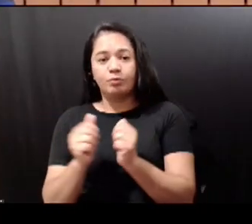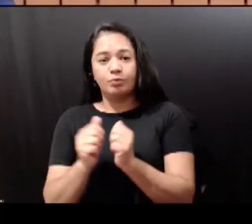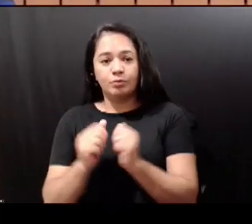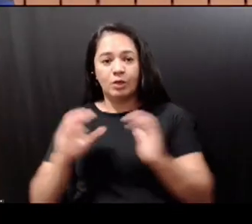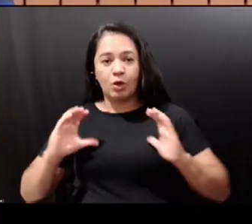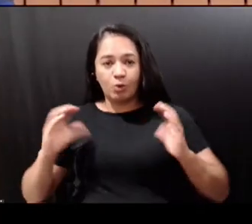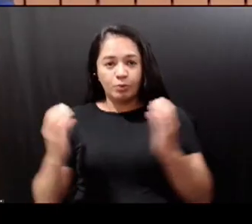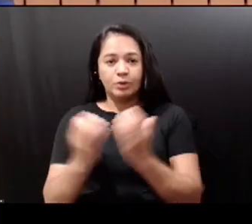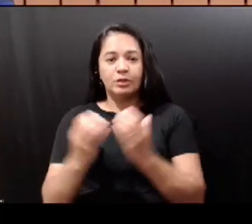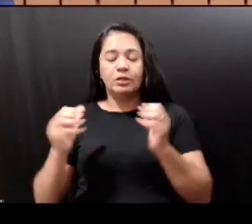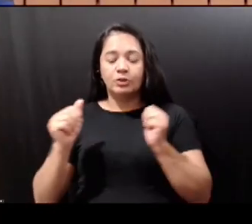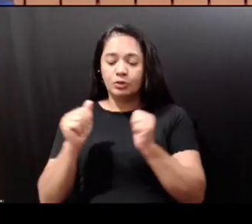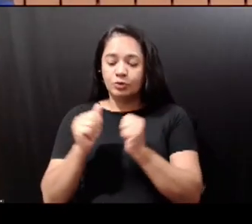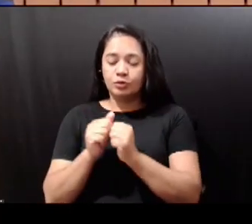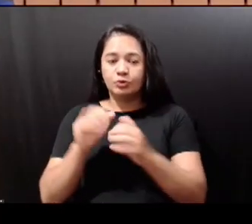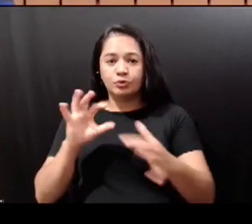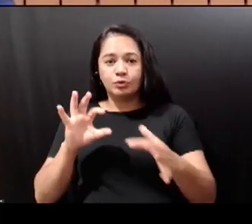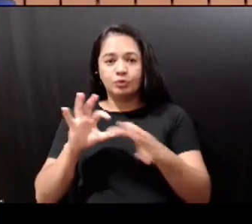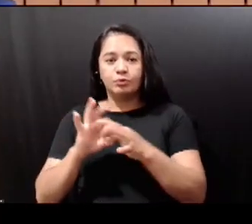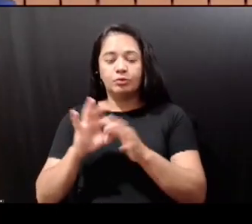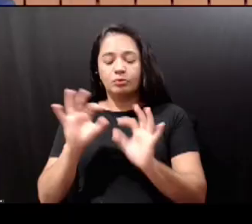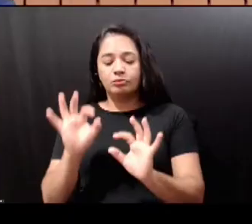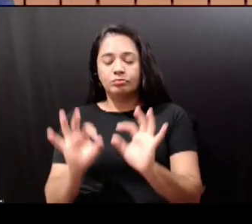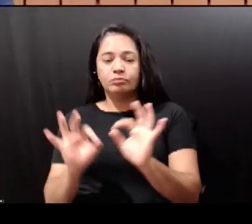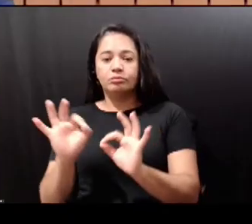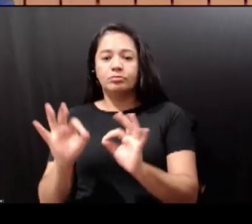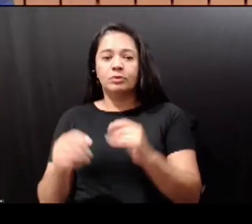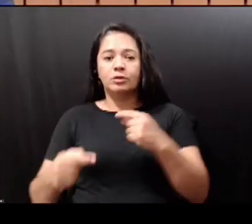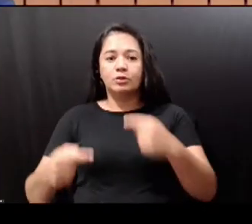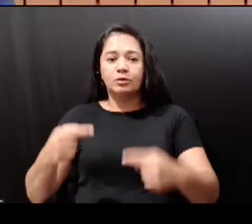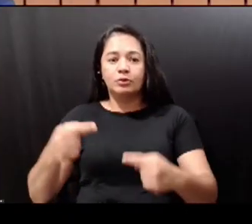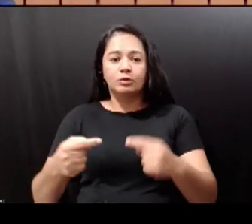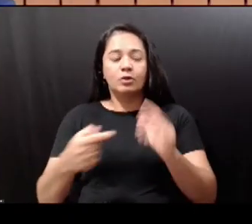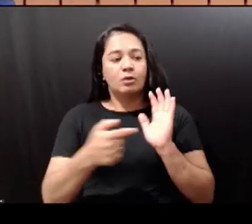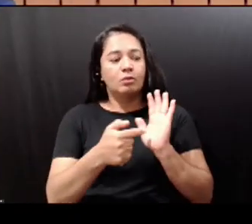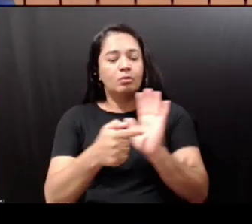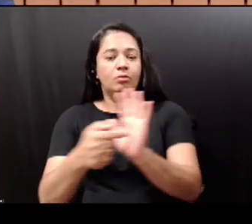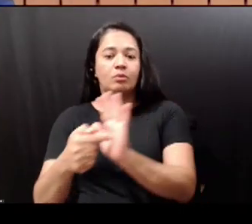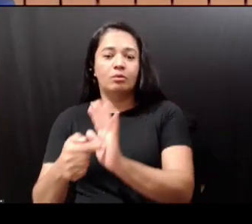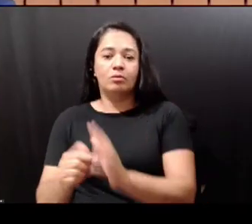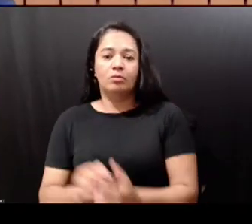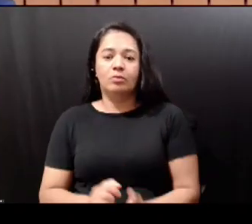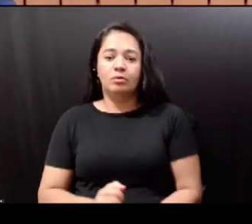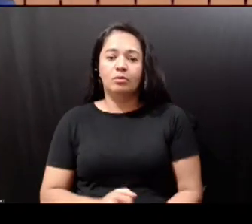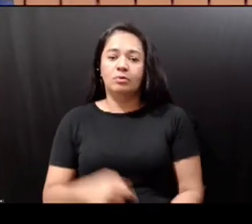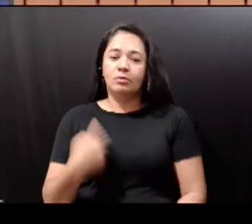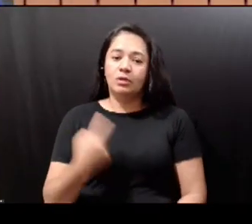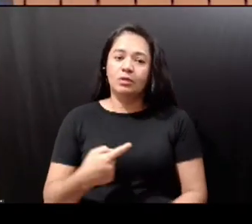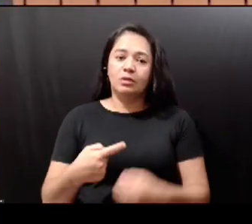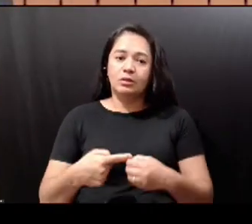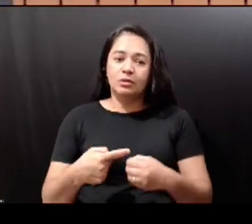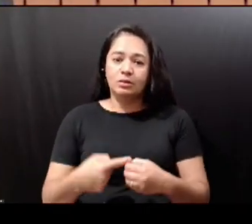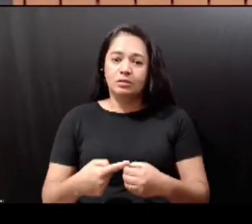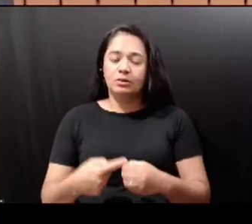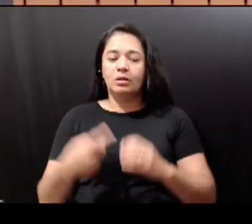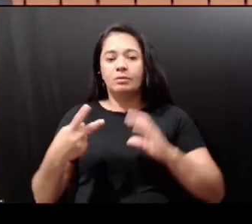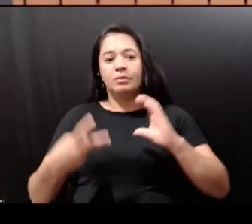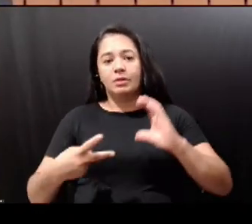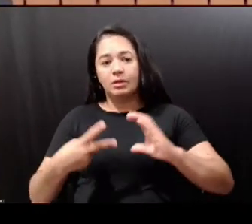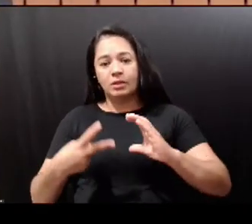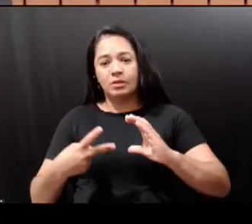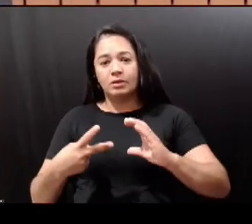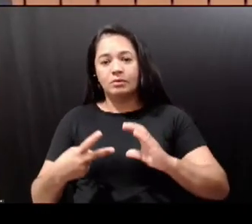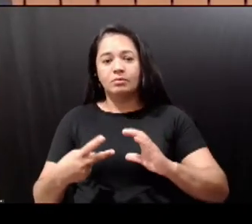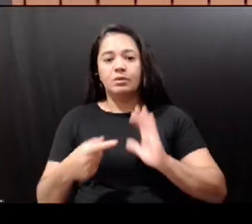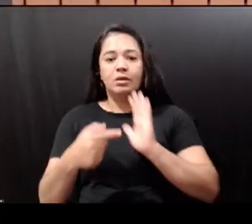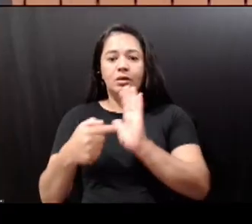pessoas se organizarem e discutirem e apresentar para a nossa cidade, apresentar para a Câmara Municipal, apresentar para a